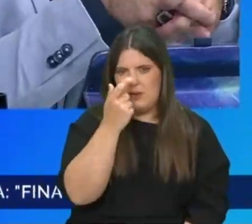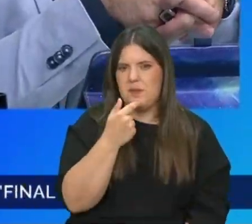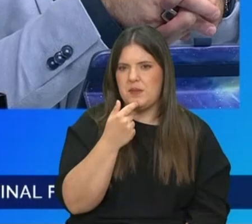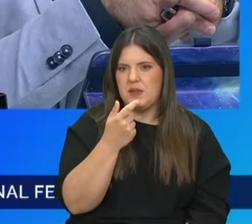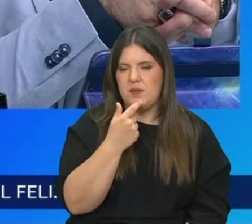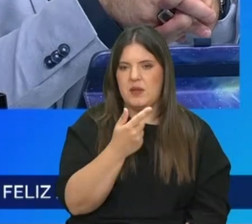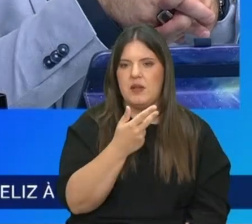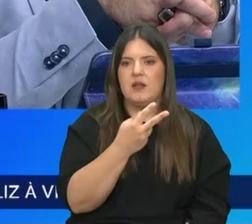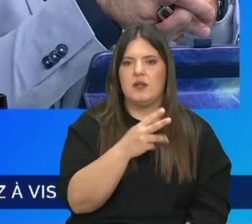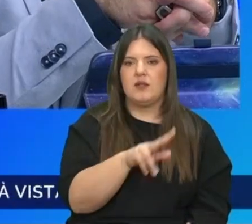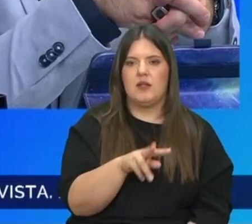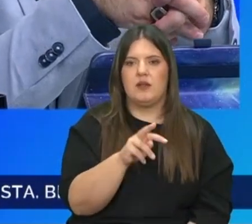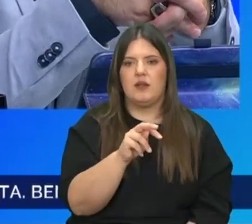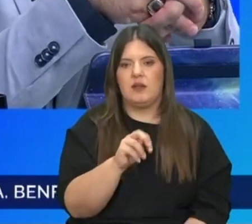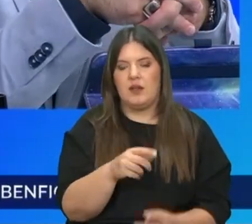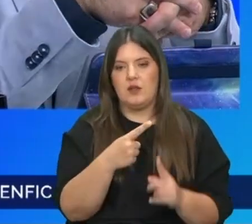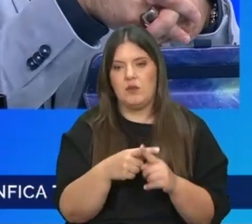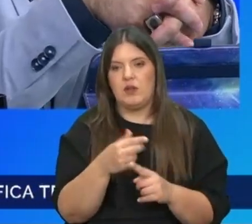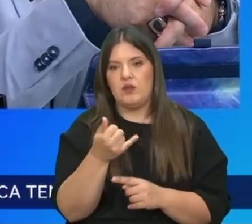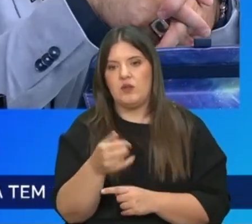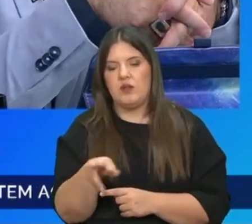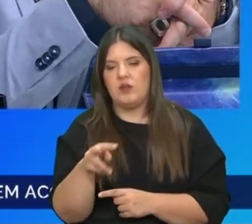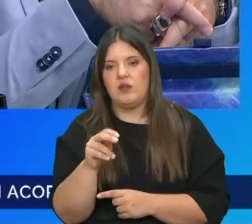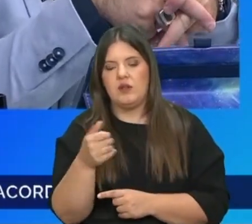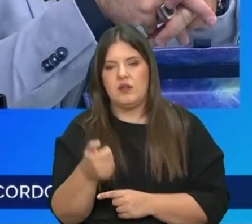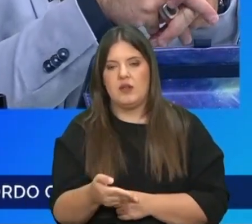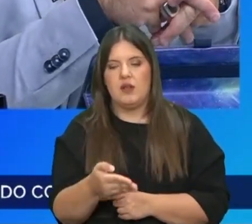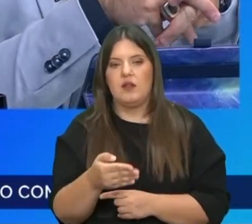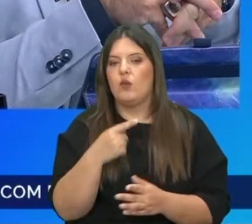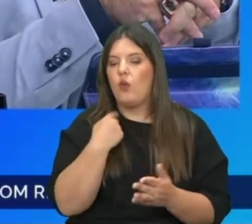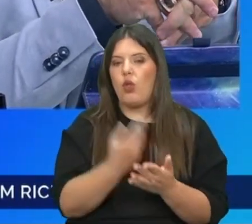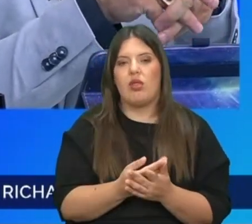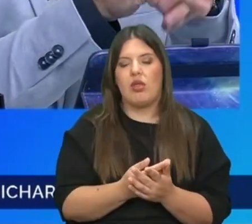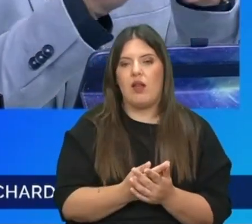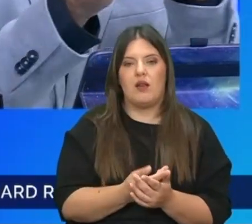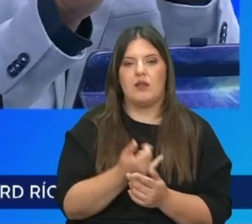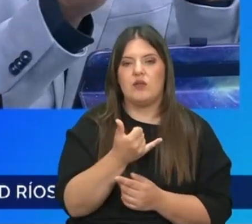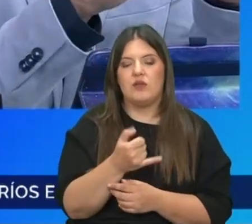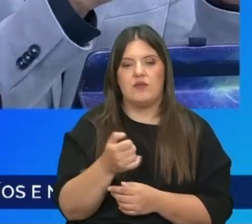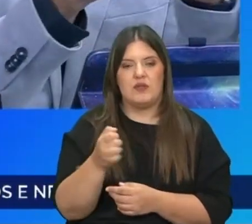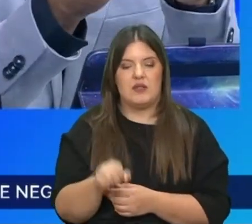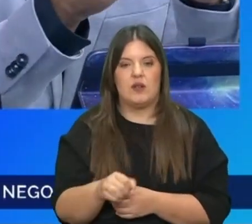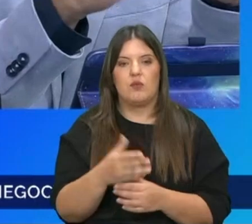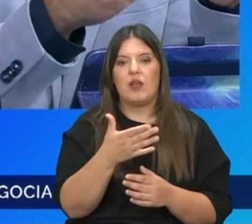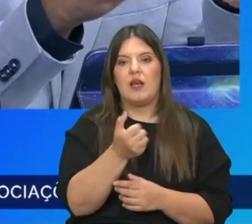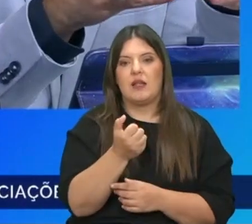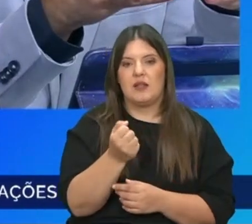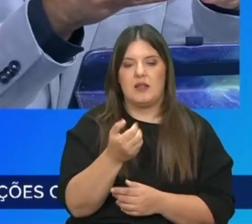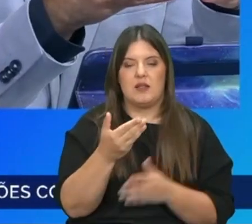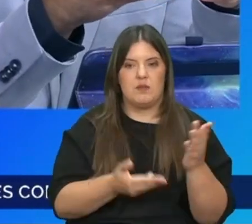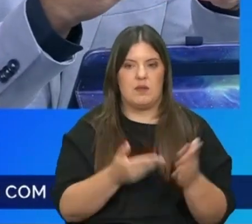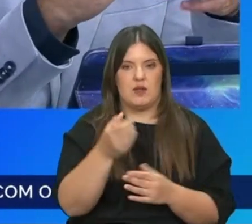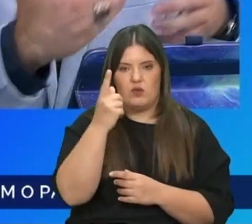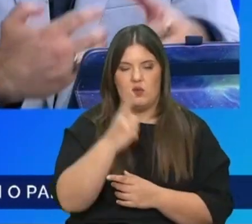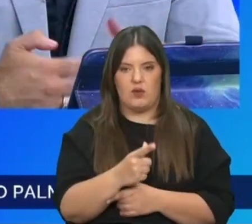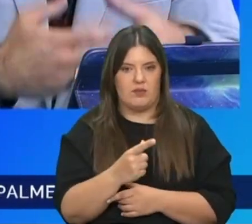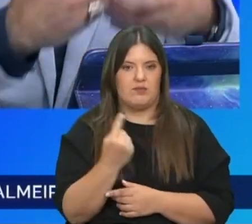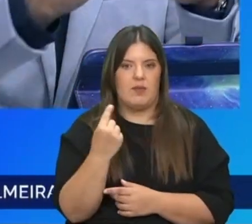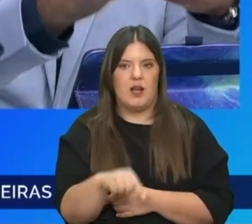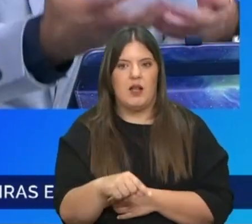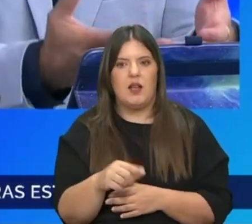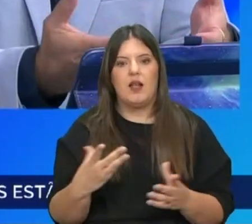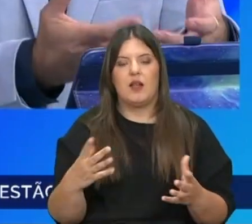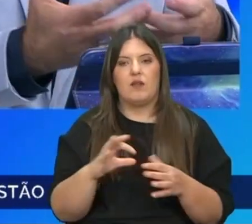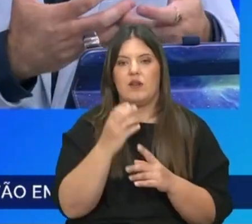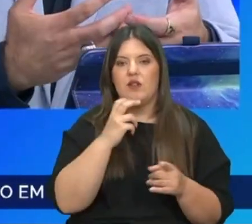que 103 mais 137 não dá 225, pois não, porque há cerca de 15 massas solares, 15 vezes a massa do Sol, que é